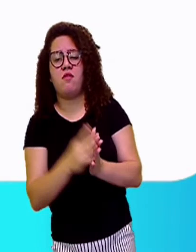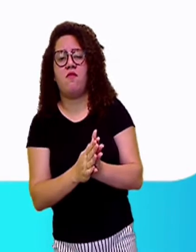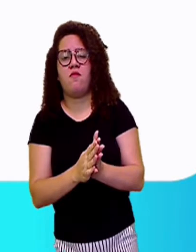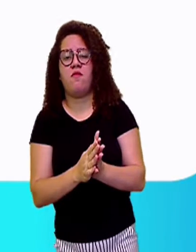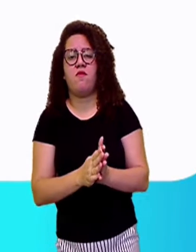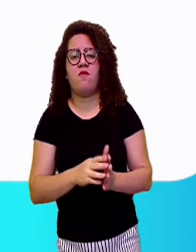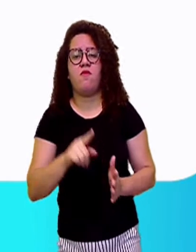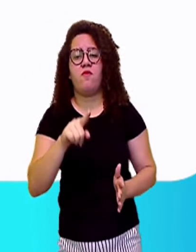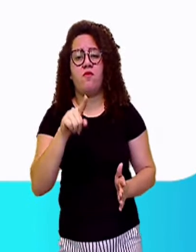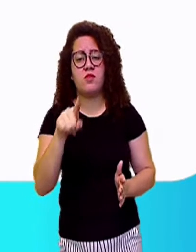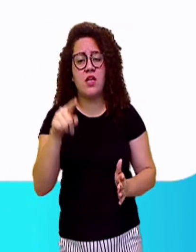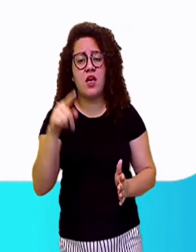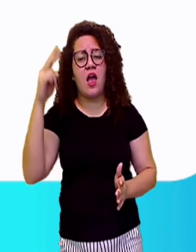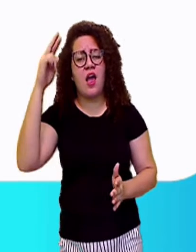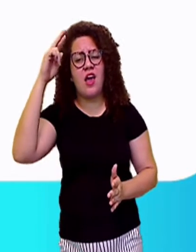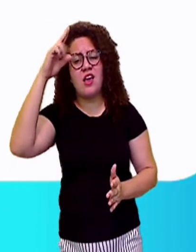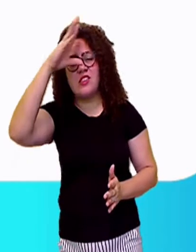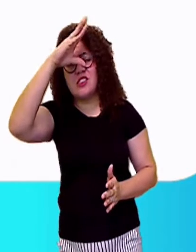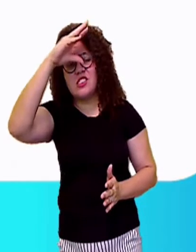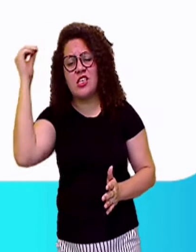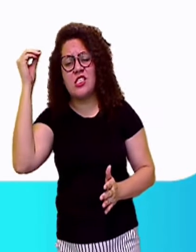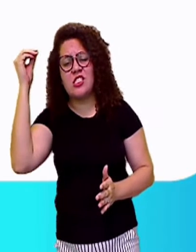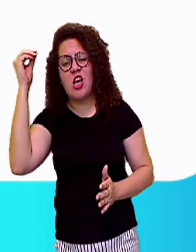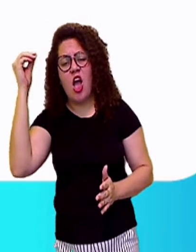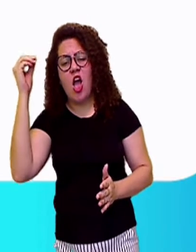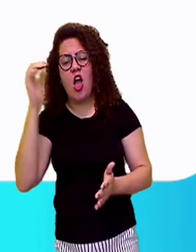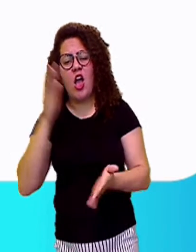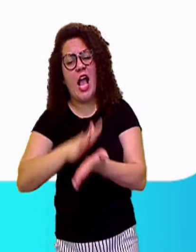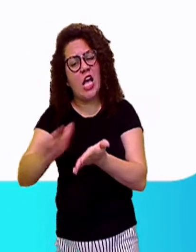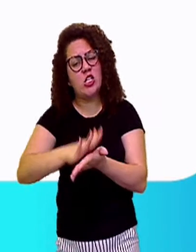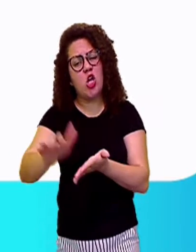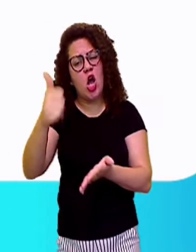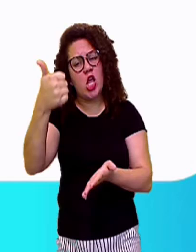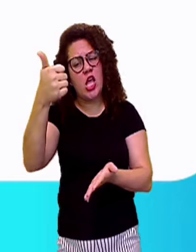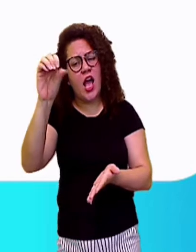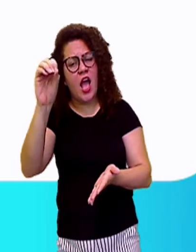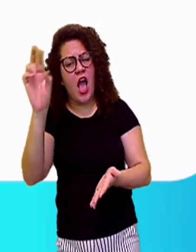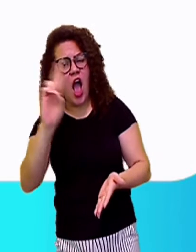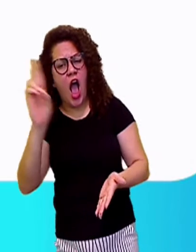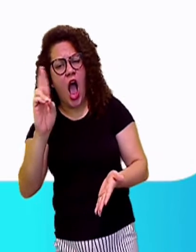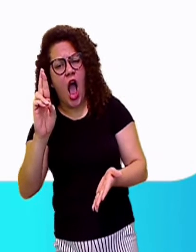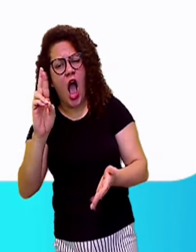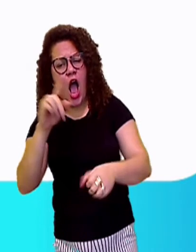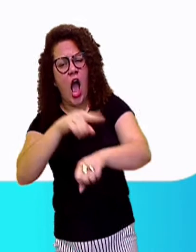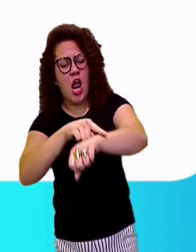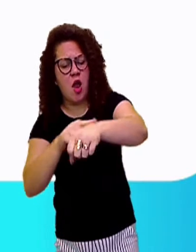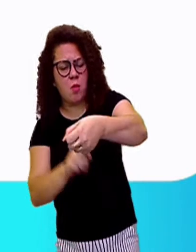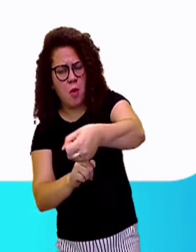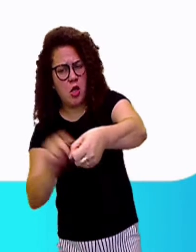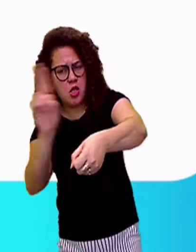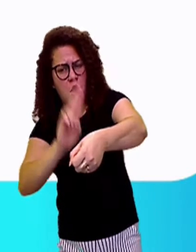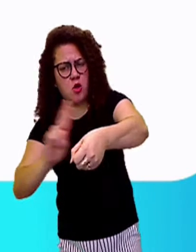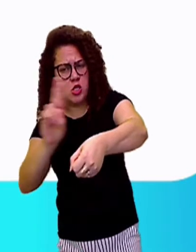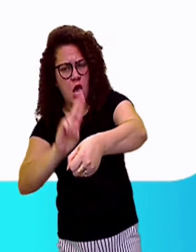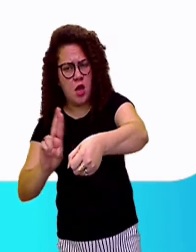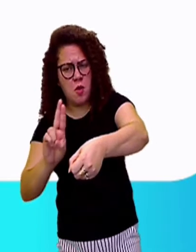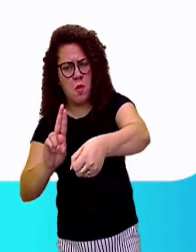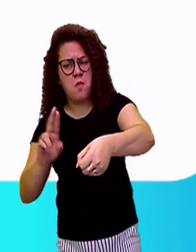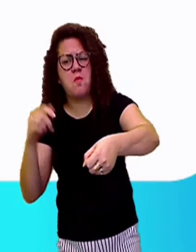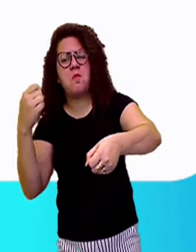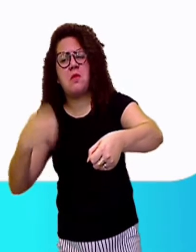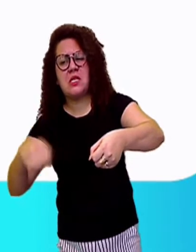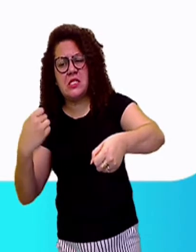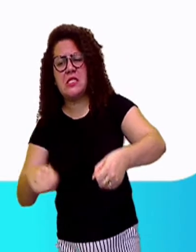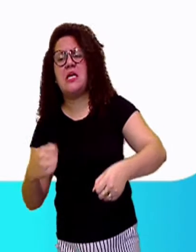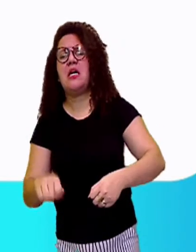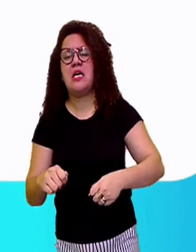se lembra de que gastou R$ 10 na compra da pulseira que está usando? Você precisa